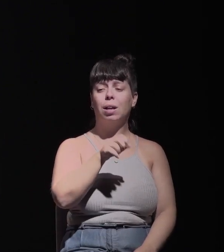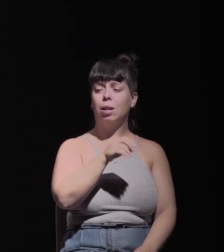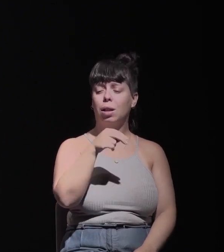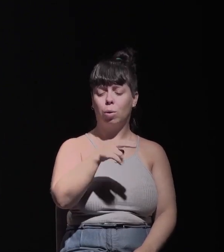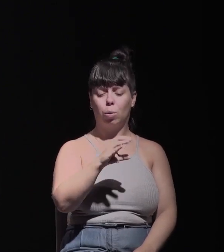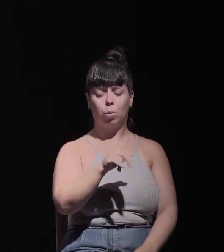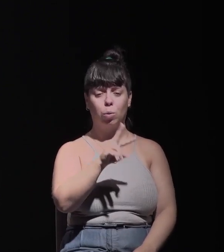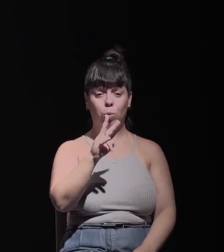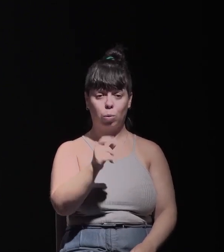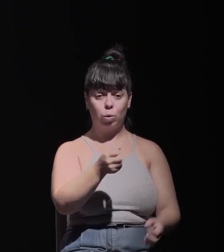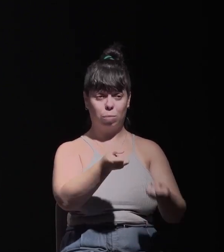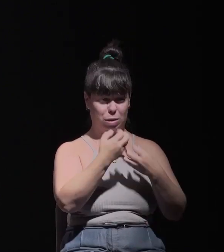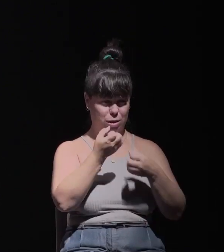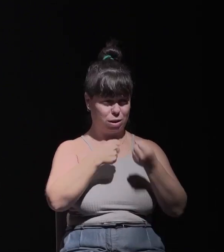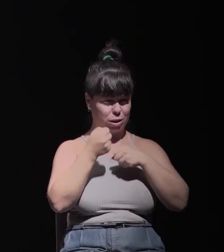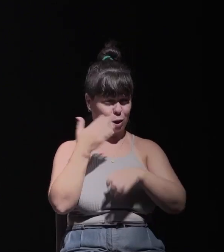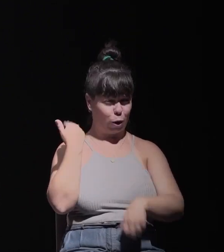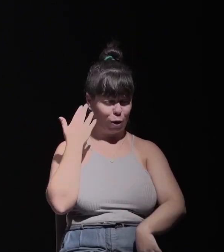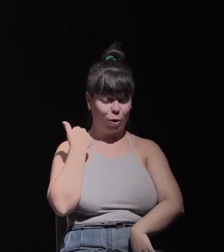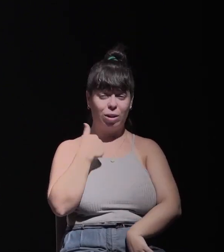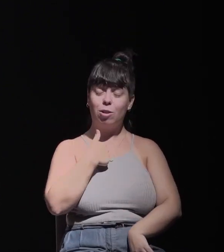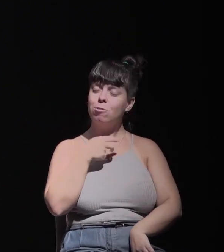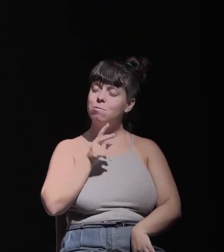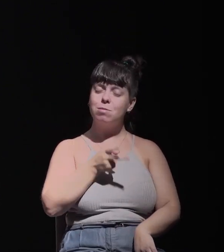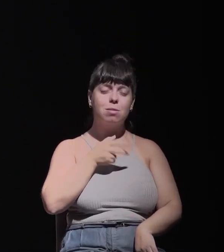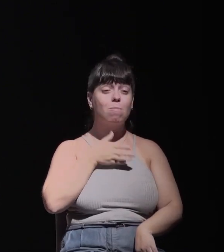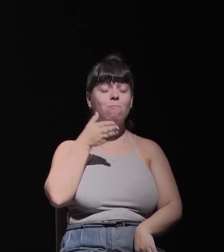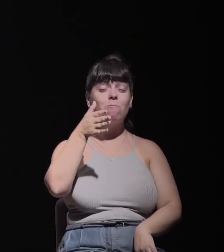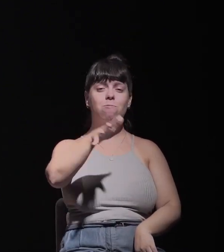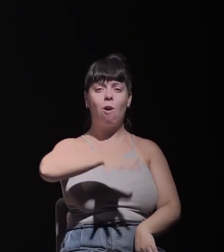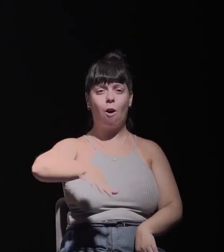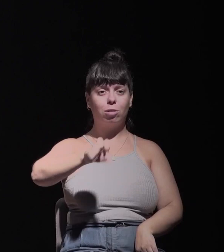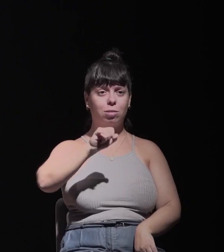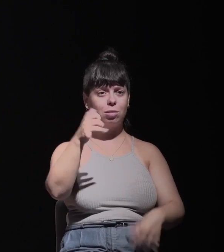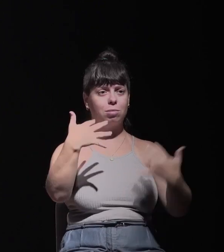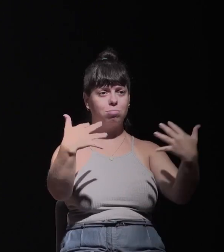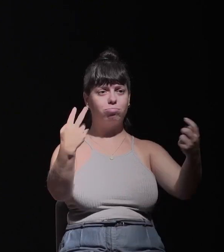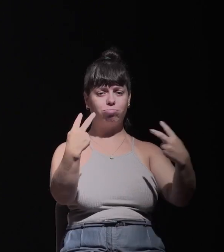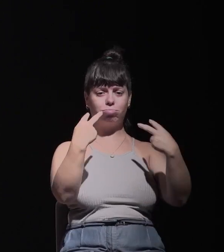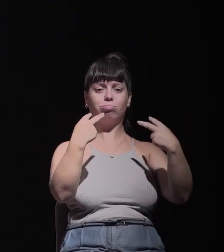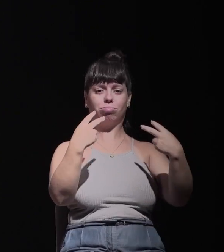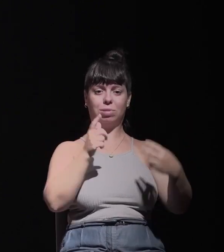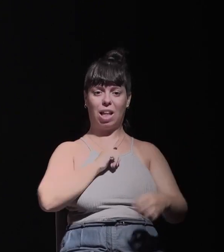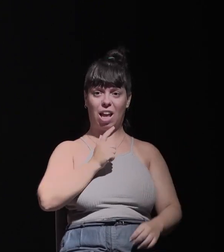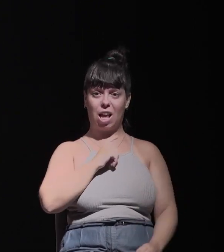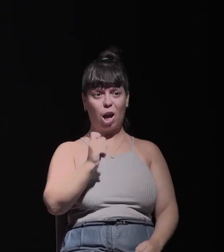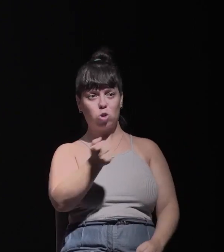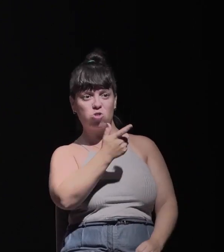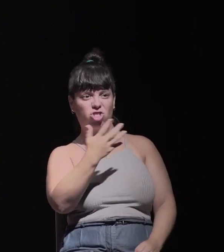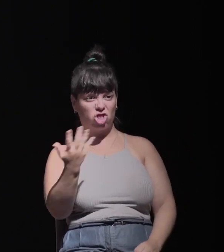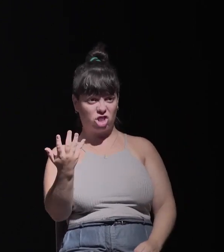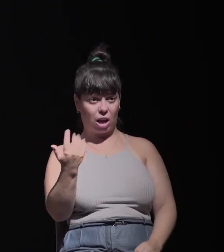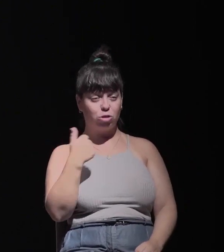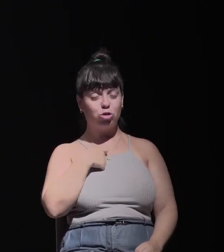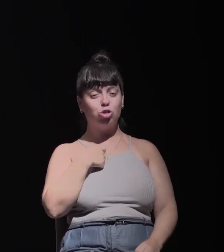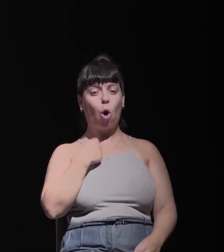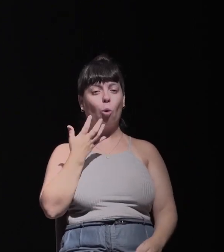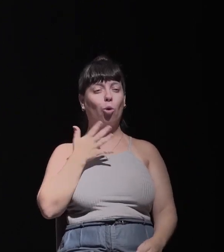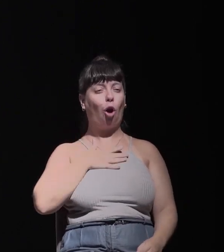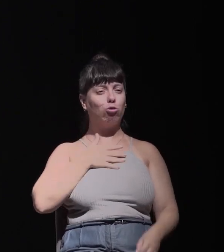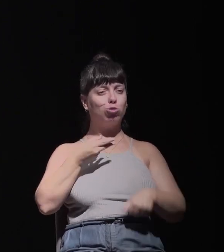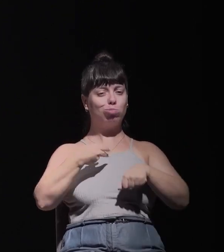que eu faço questão de, sempre que eu vou em algum espaço que tem uma visibilidade, um número de gente grande, passar para